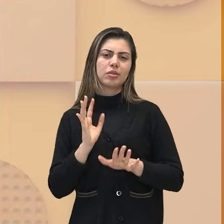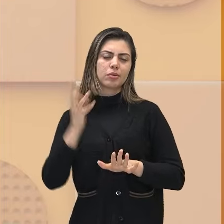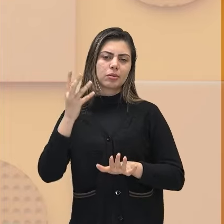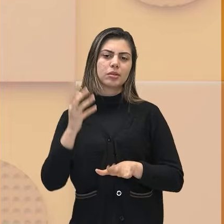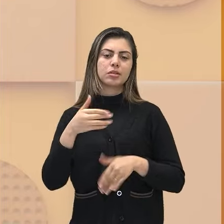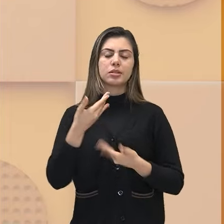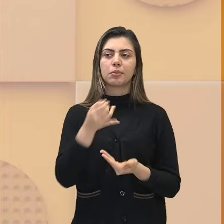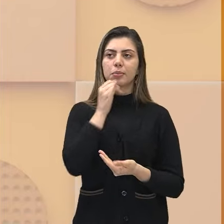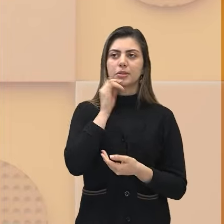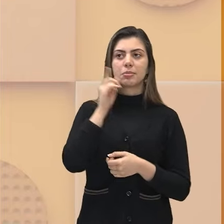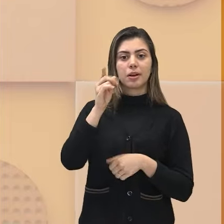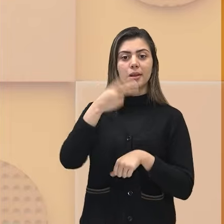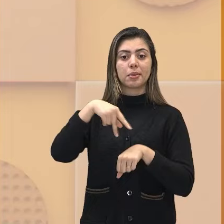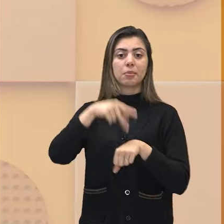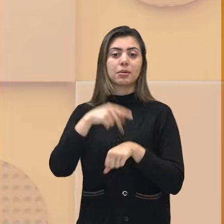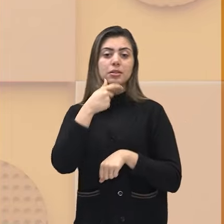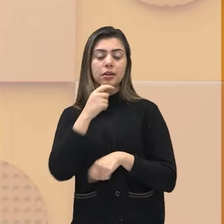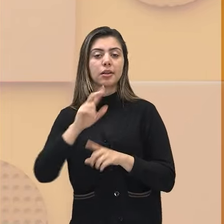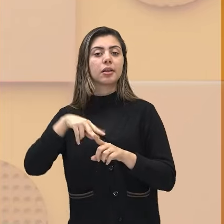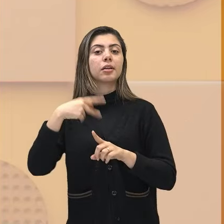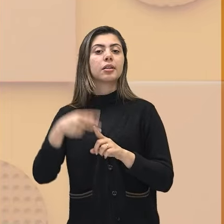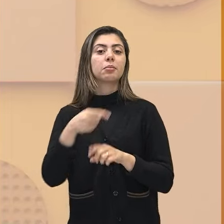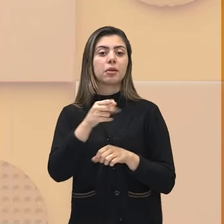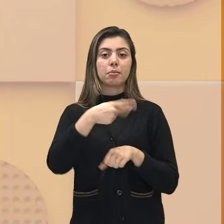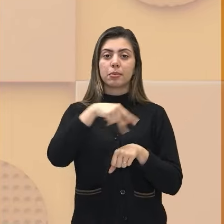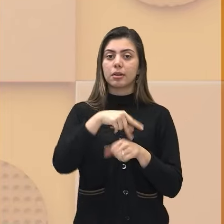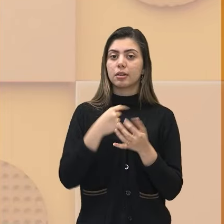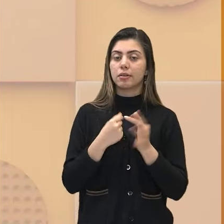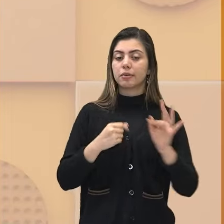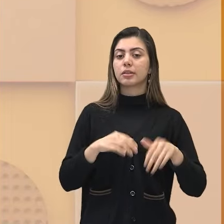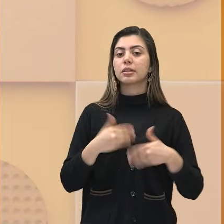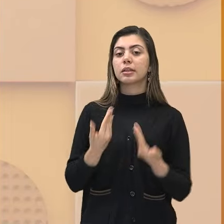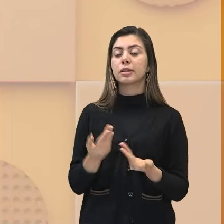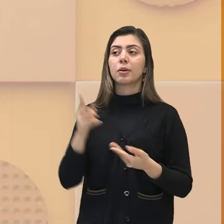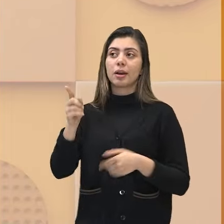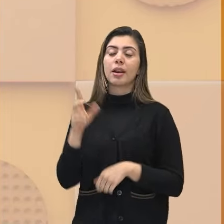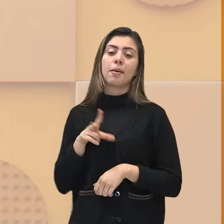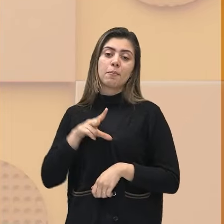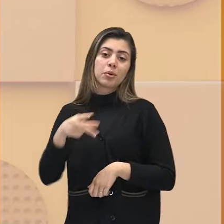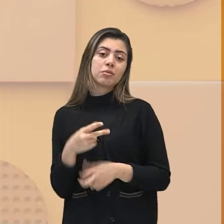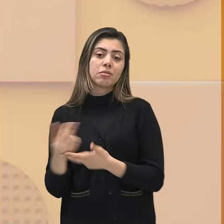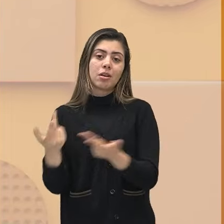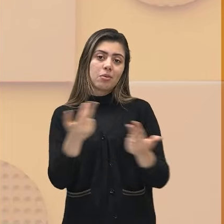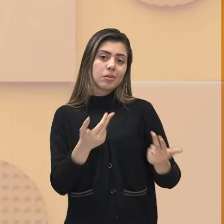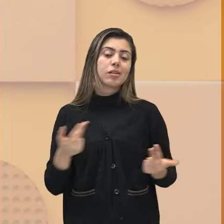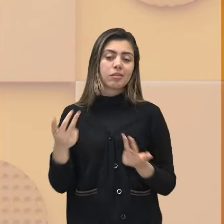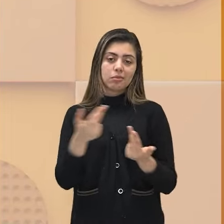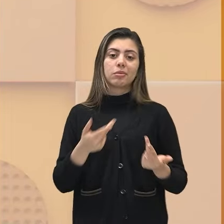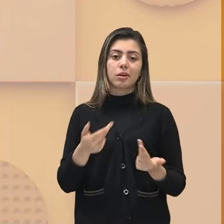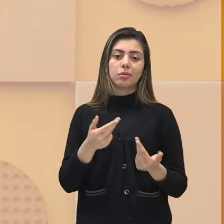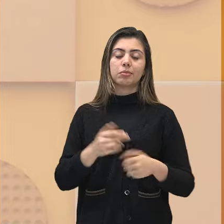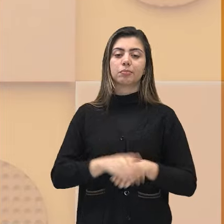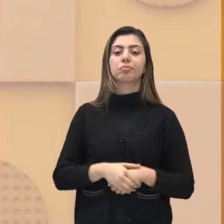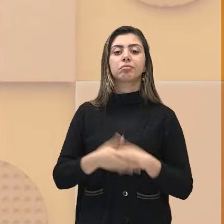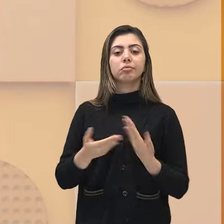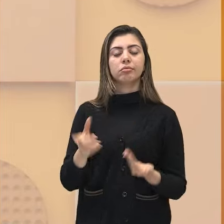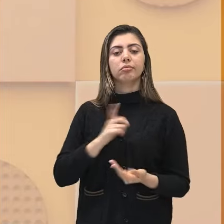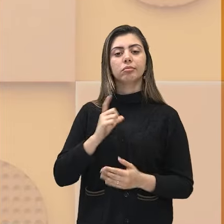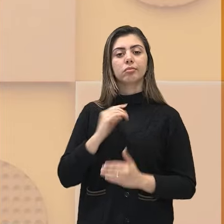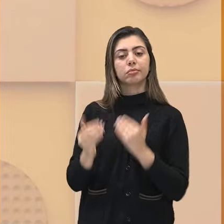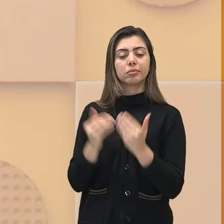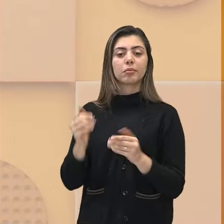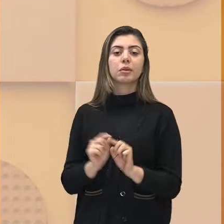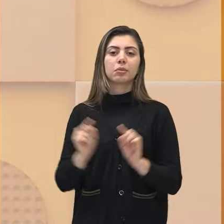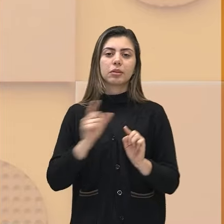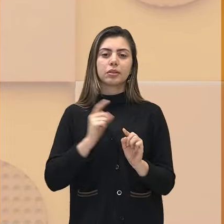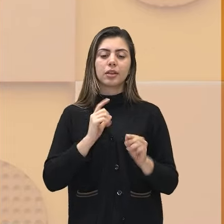na Inglaterra e depois na França. Agora, Portugal também estava passando por esse processo com esse